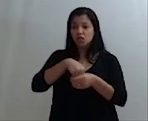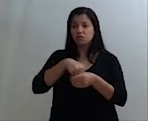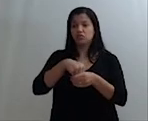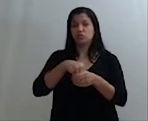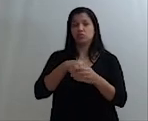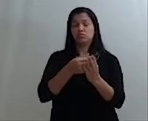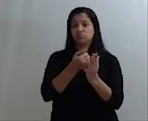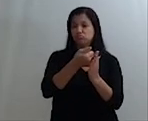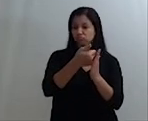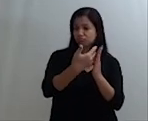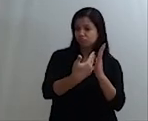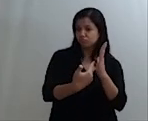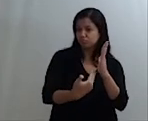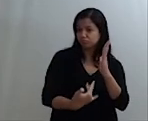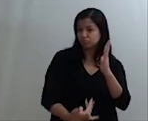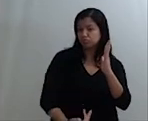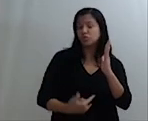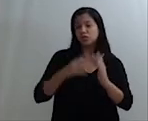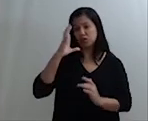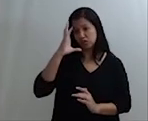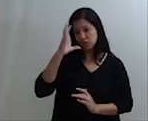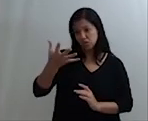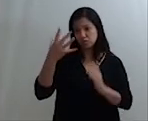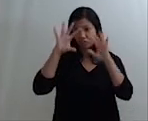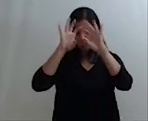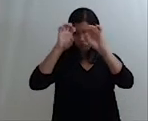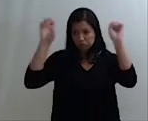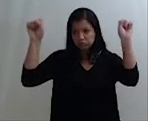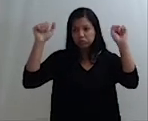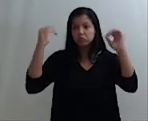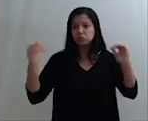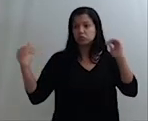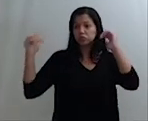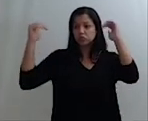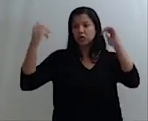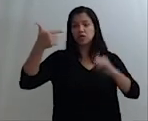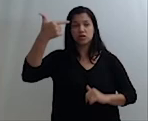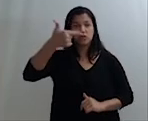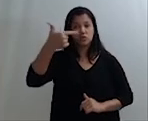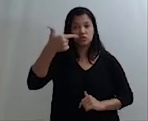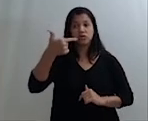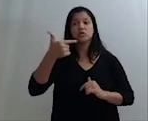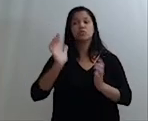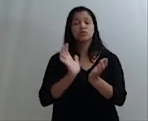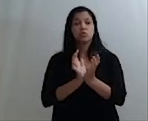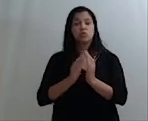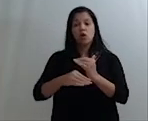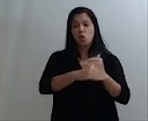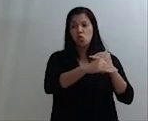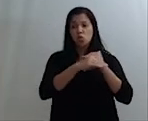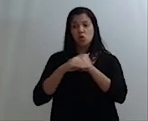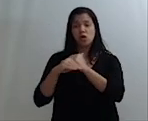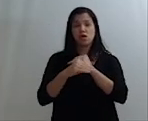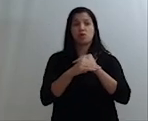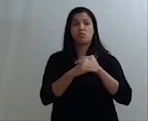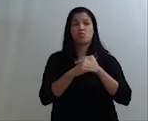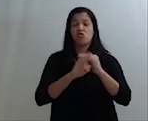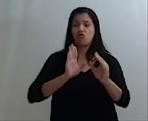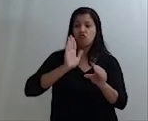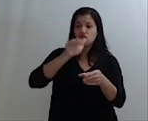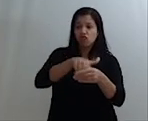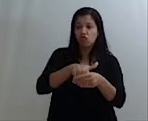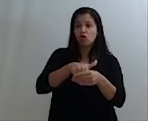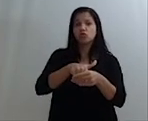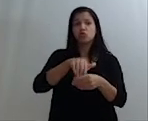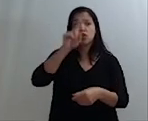da decisão proferida pelo Supremo Tribunal Federal pela segunda turma a unanimidade em Vot eh em voto cujo relator foi